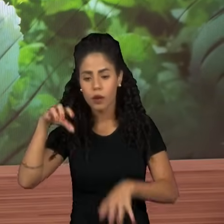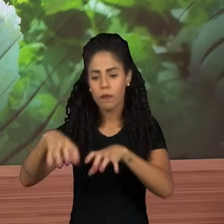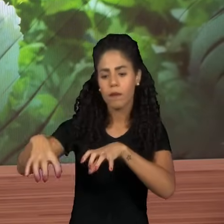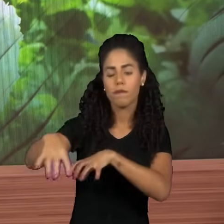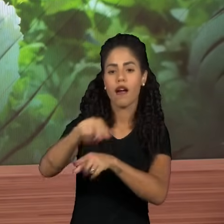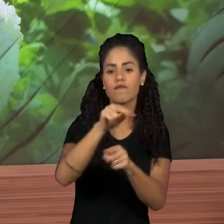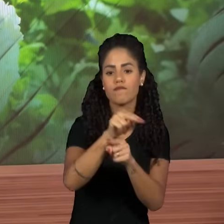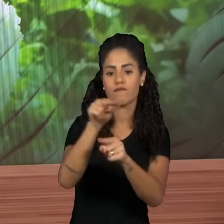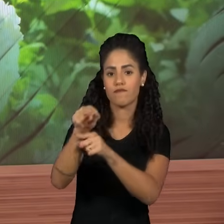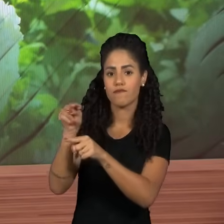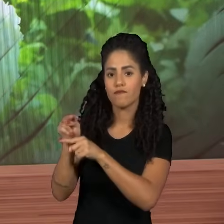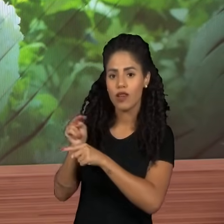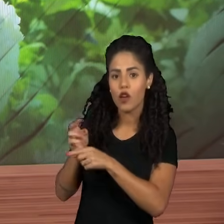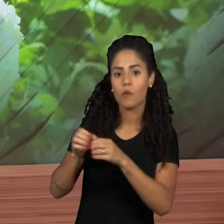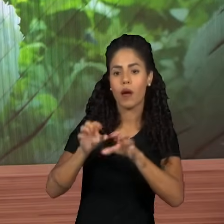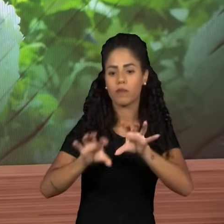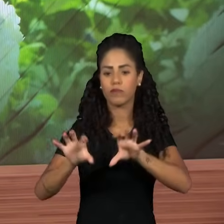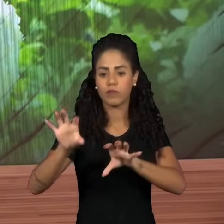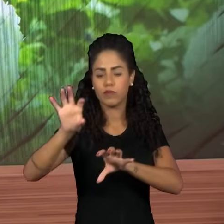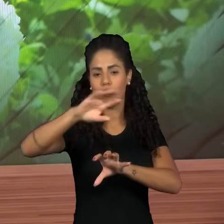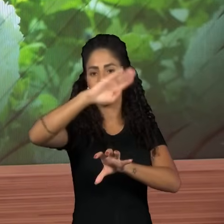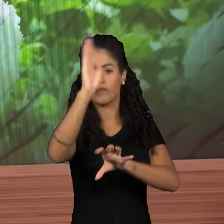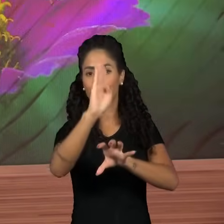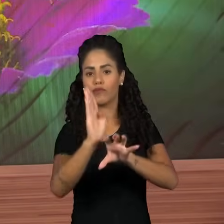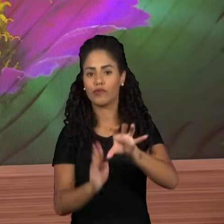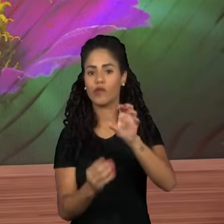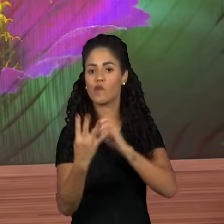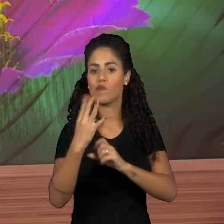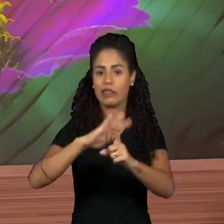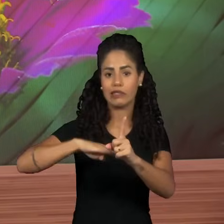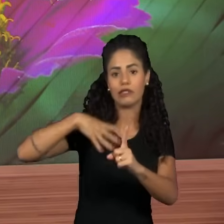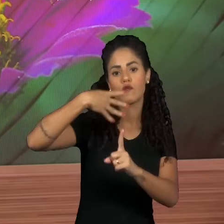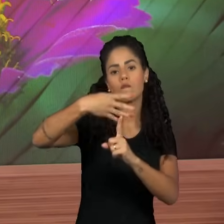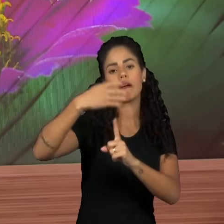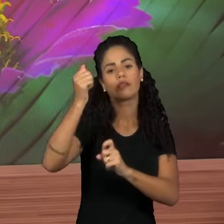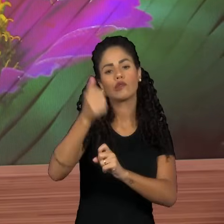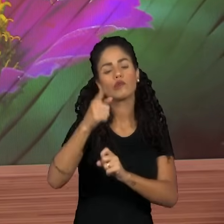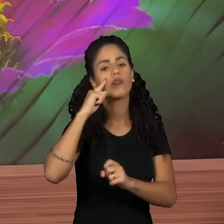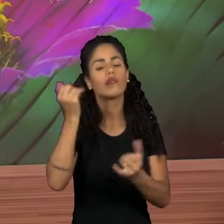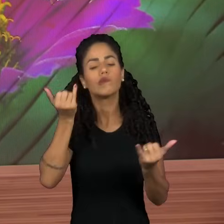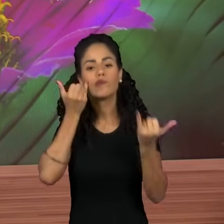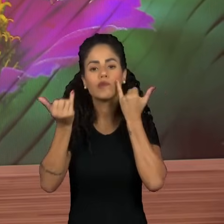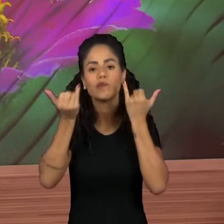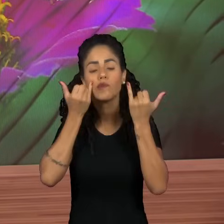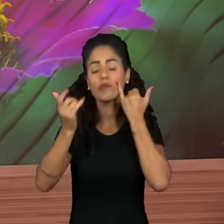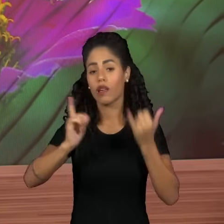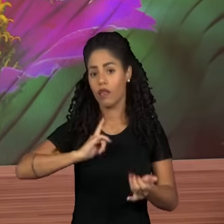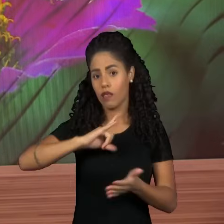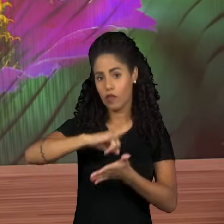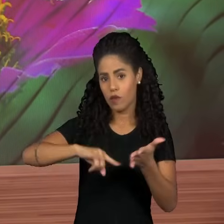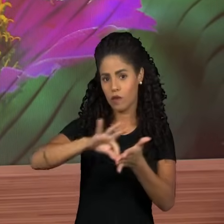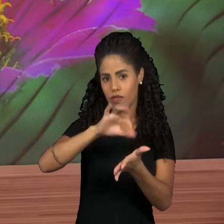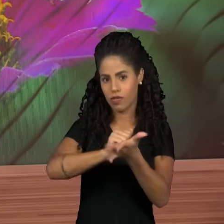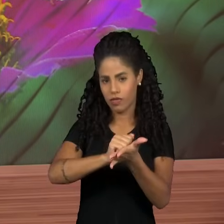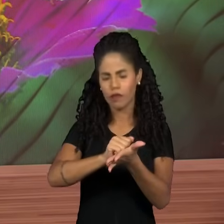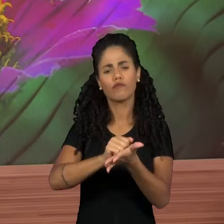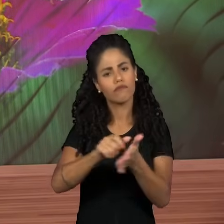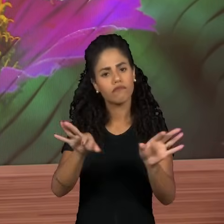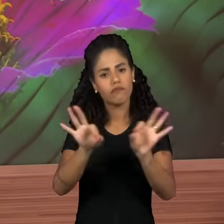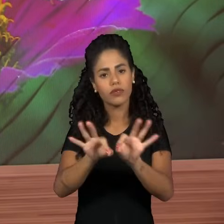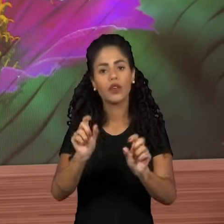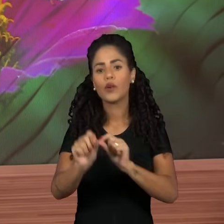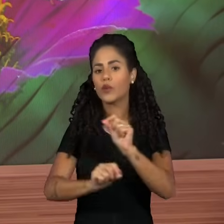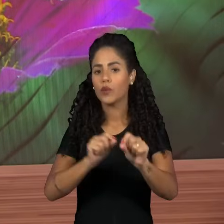conservação municipais do bioma, número 4 vezes maior do que os dados oficiais do Cadastro Nacional. O levantamento é